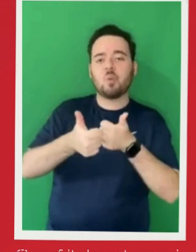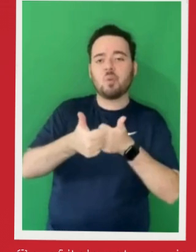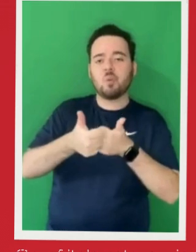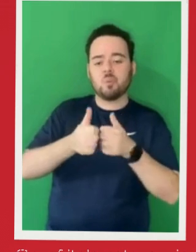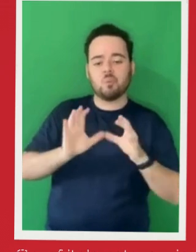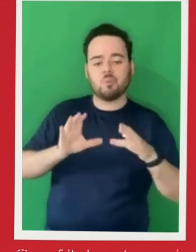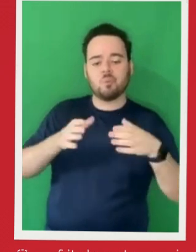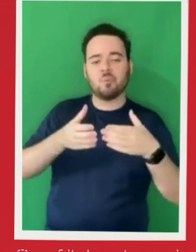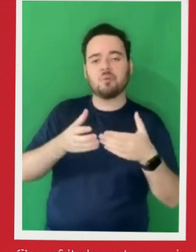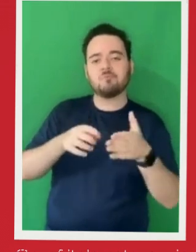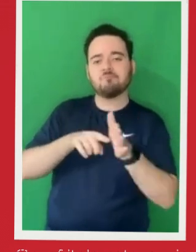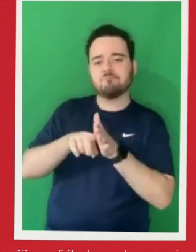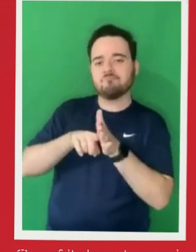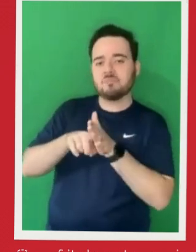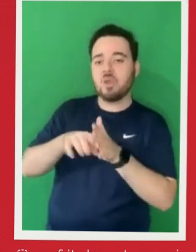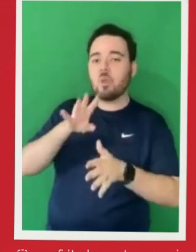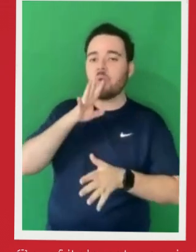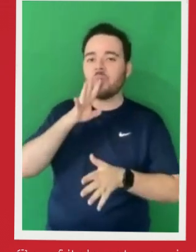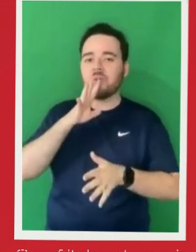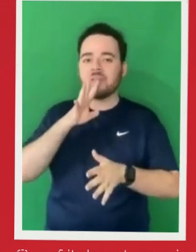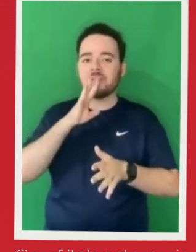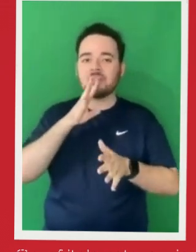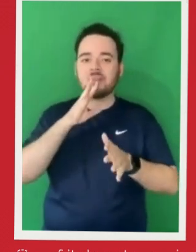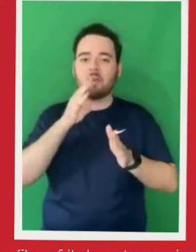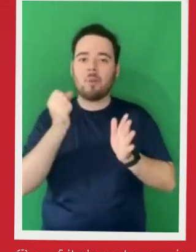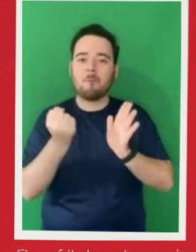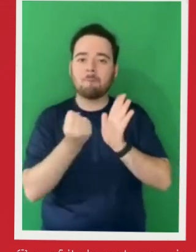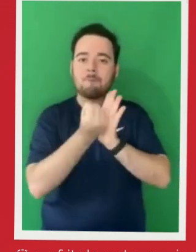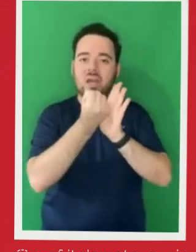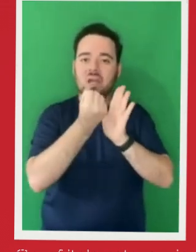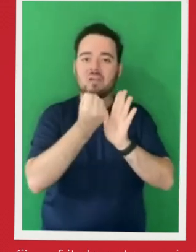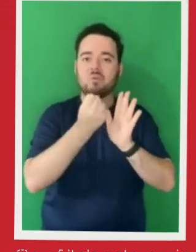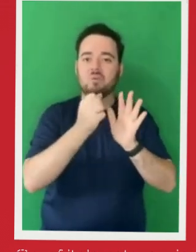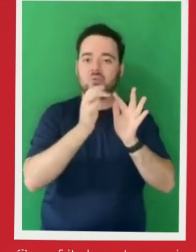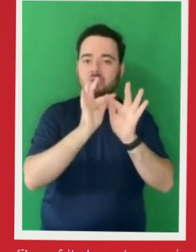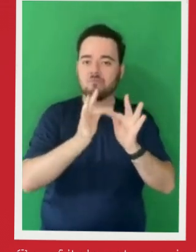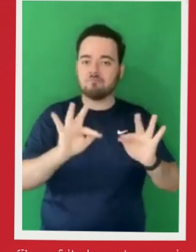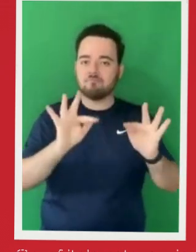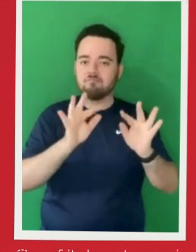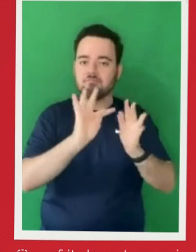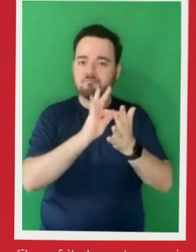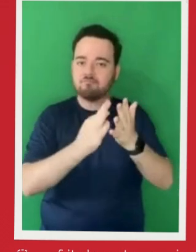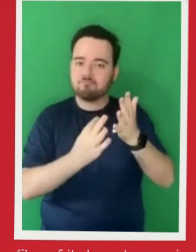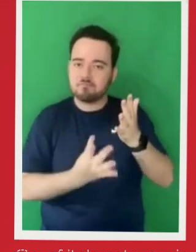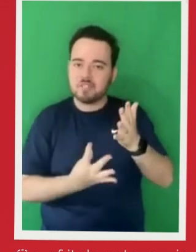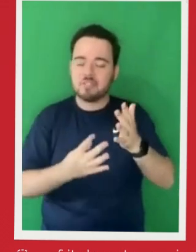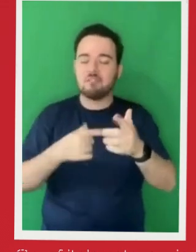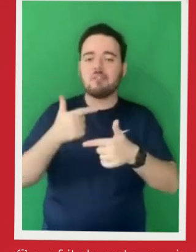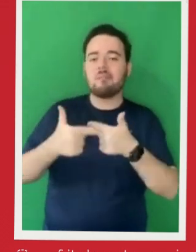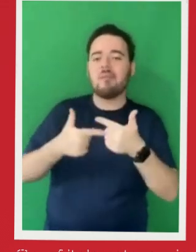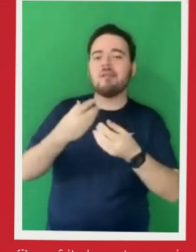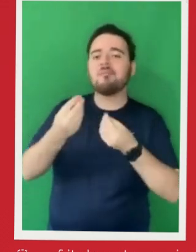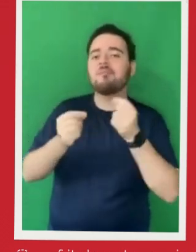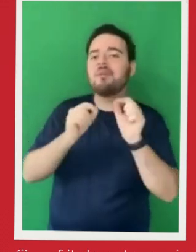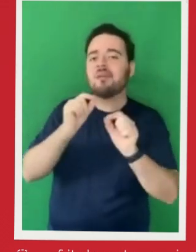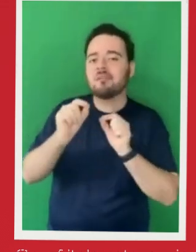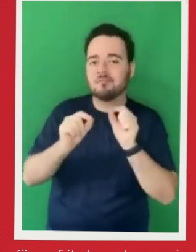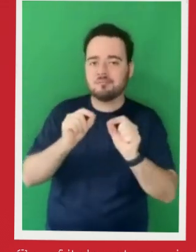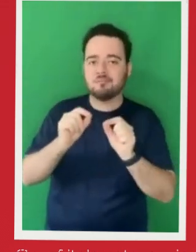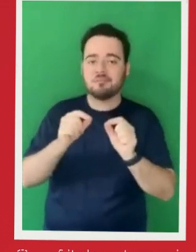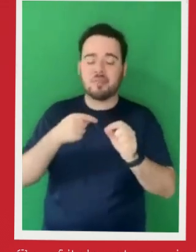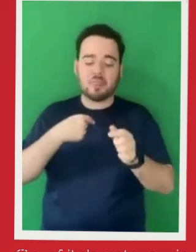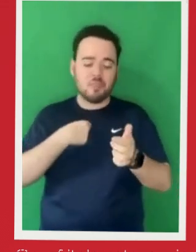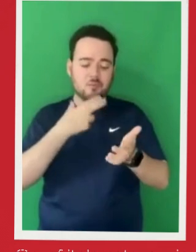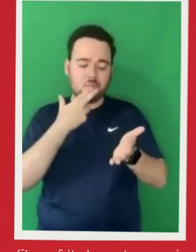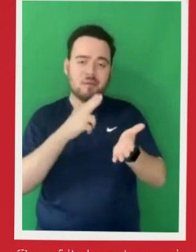de um grupo de pesquisa, é muito importante conhecer qual é o marco teórico, o marco conceitual que esse grupo de pesquisa trabalha. Eu